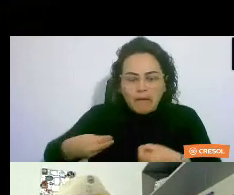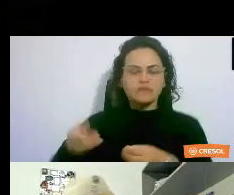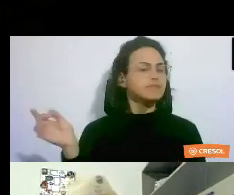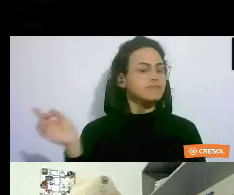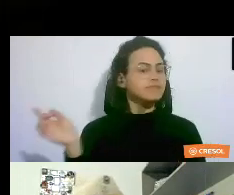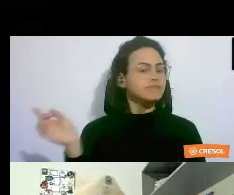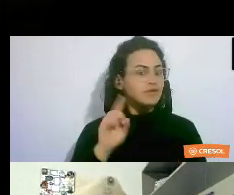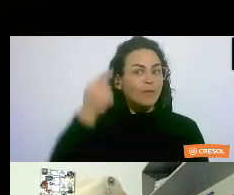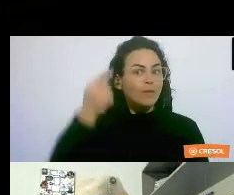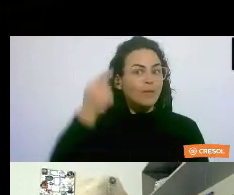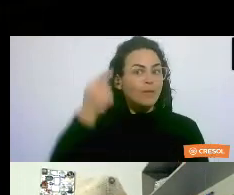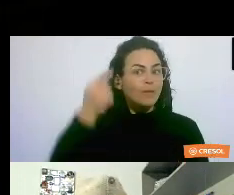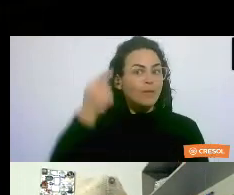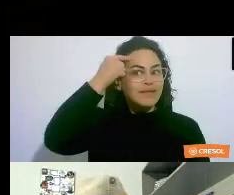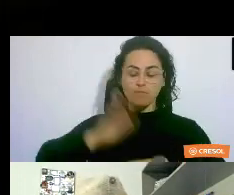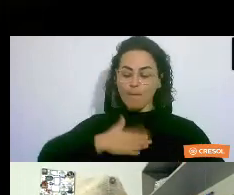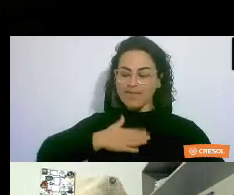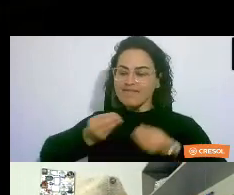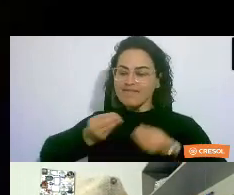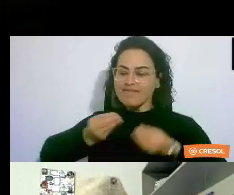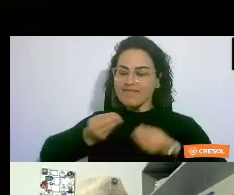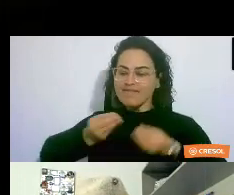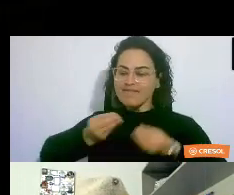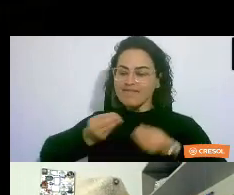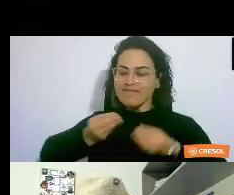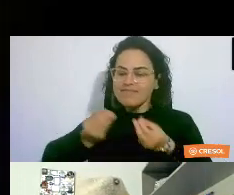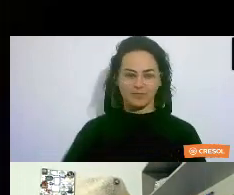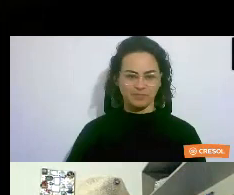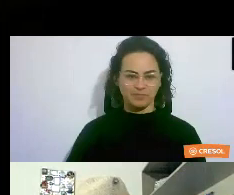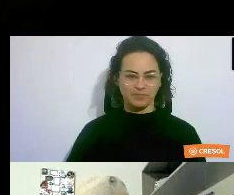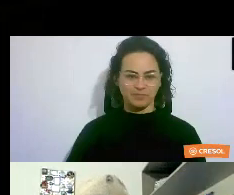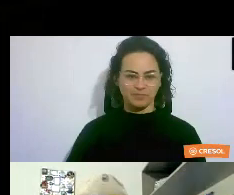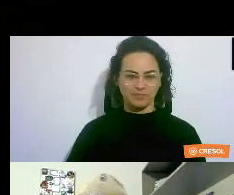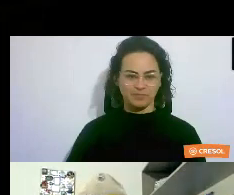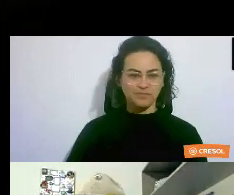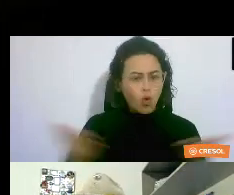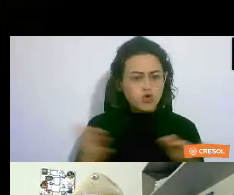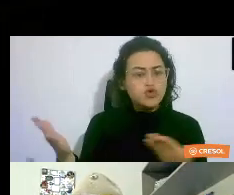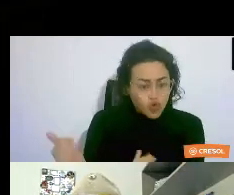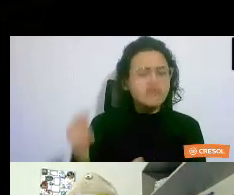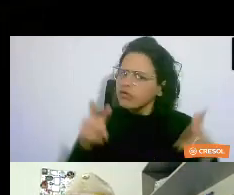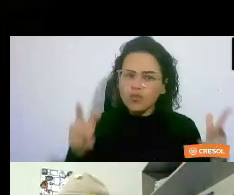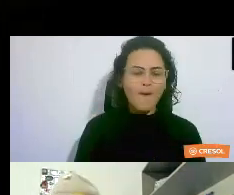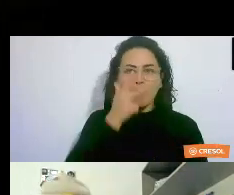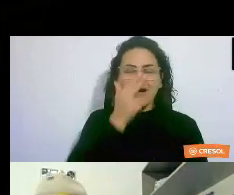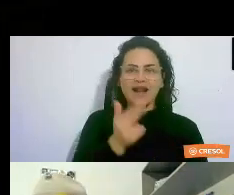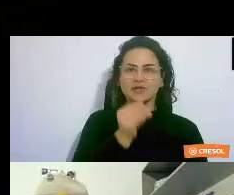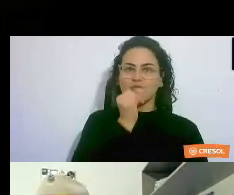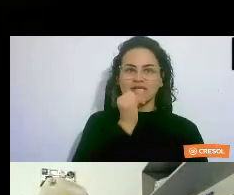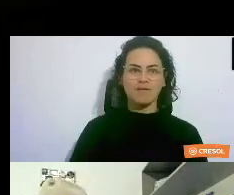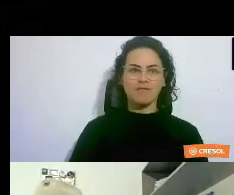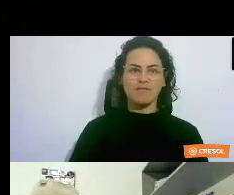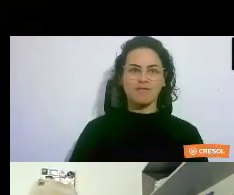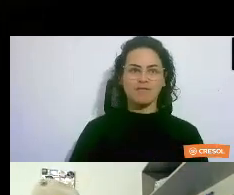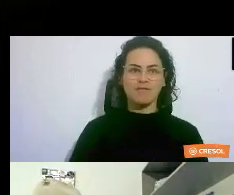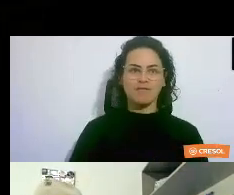visto os jovens mais desprendidos daquela loucura de correr atrás do dinheiro, e